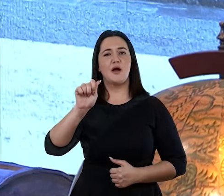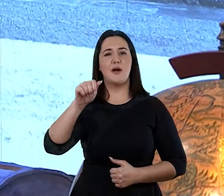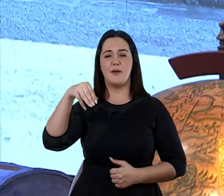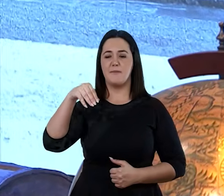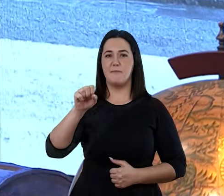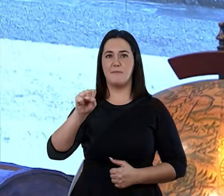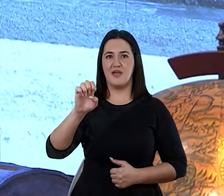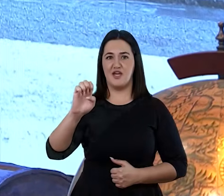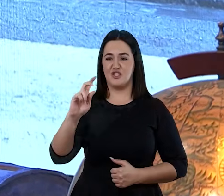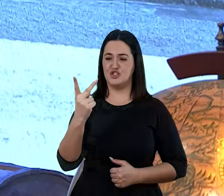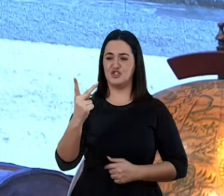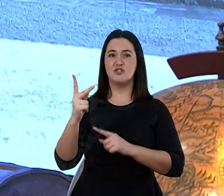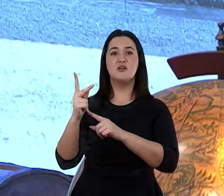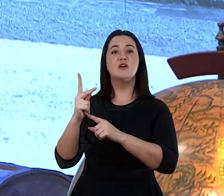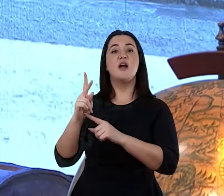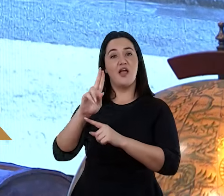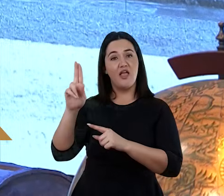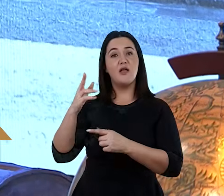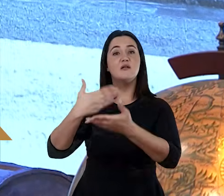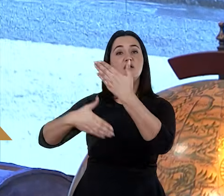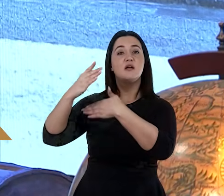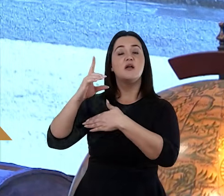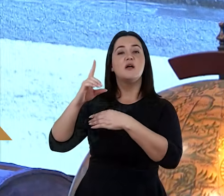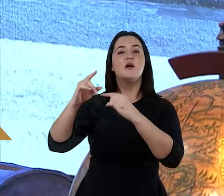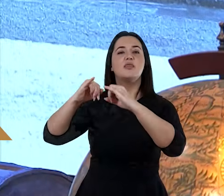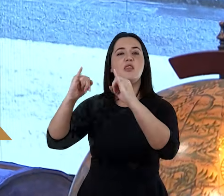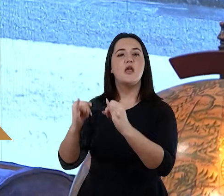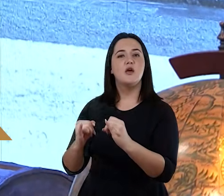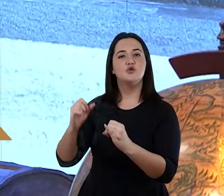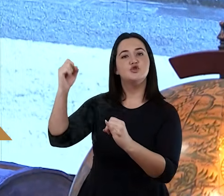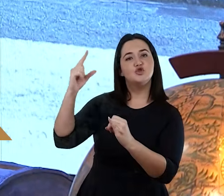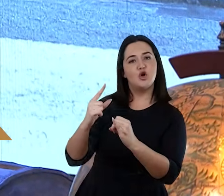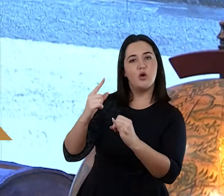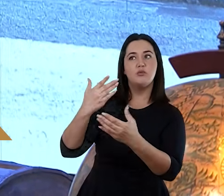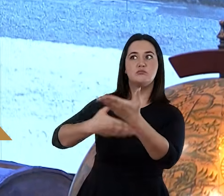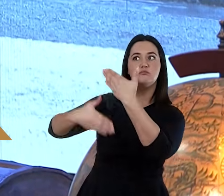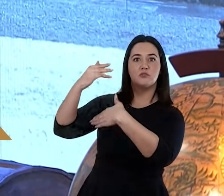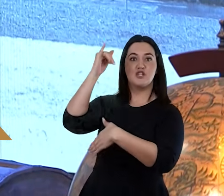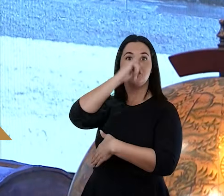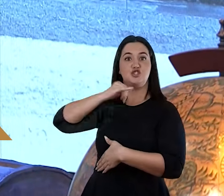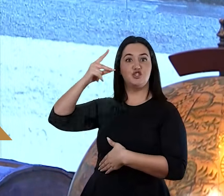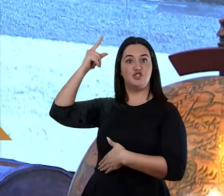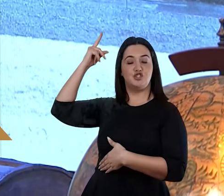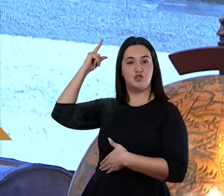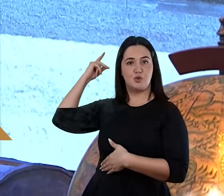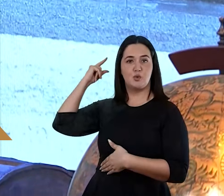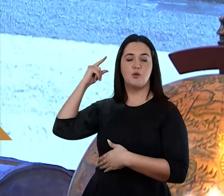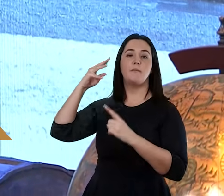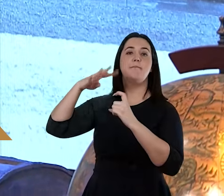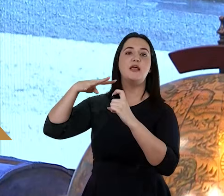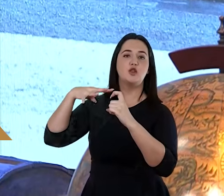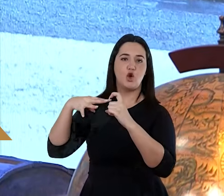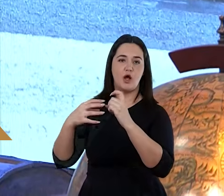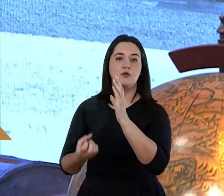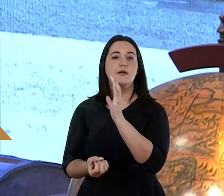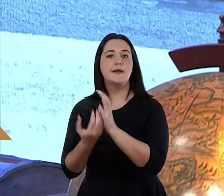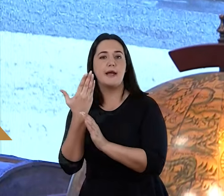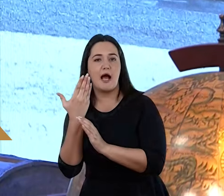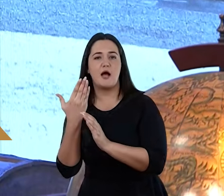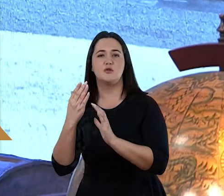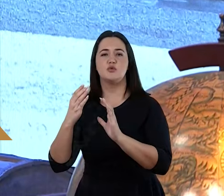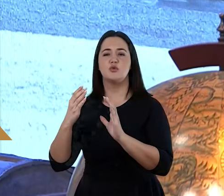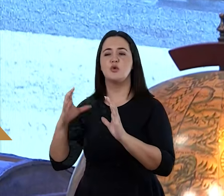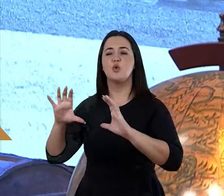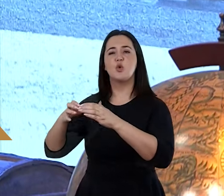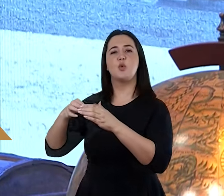Gilgamesh, só para que você tenha entendimento ou esclarecimento, é um outro herói antigo mitológico criado na